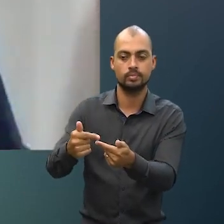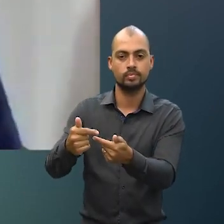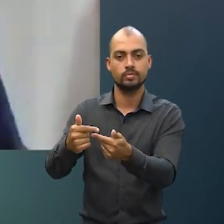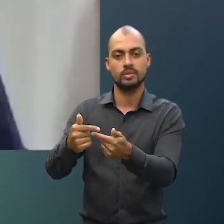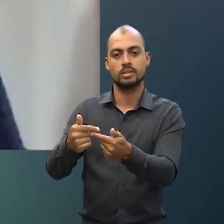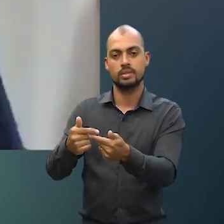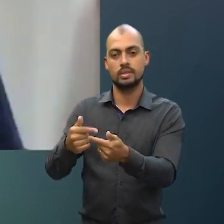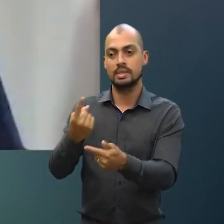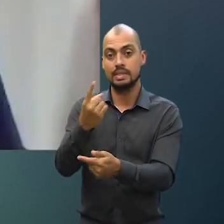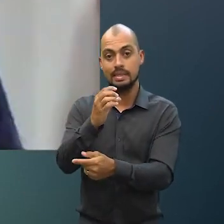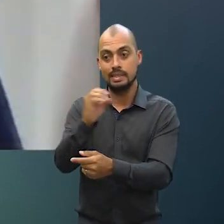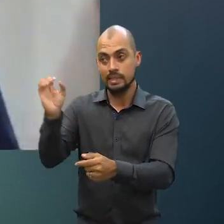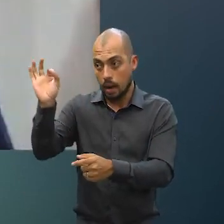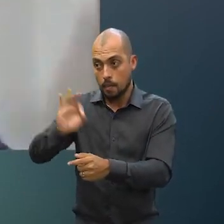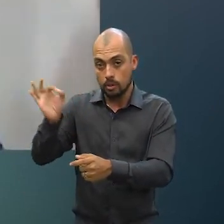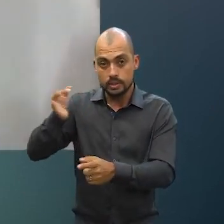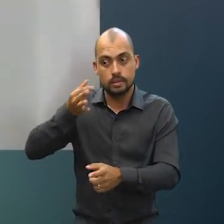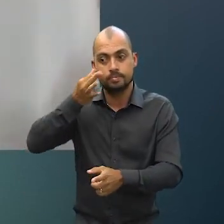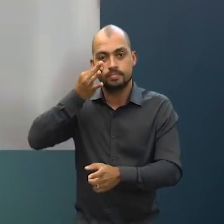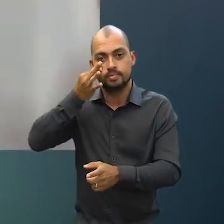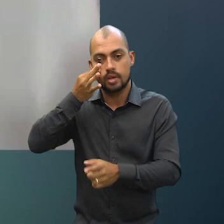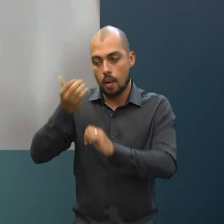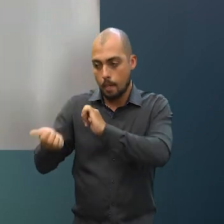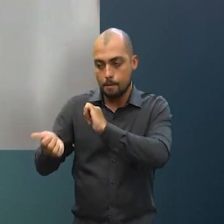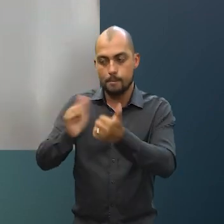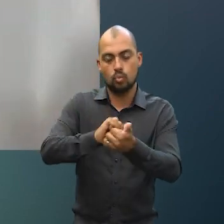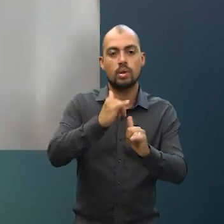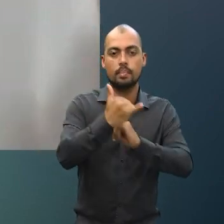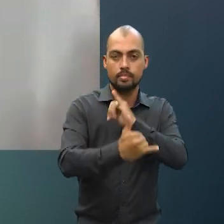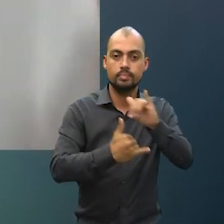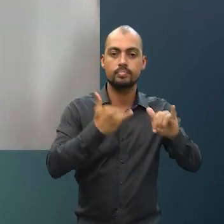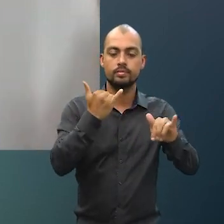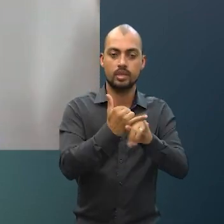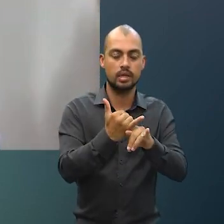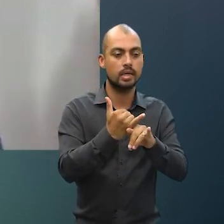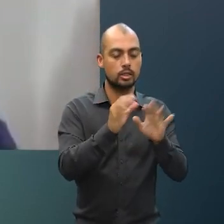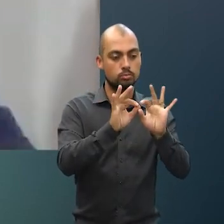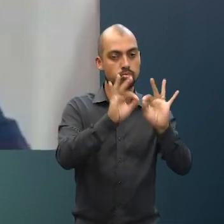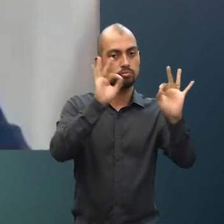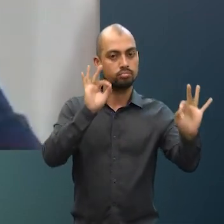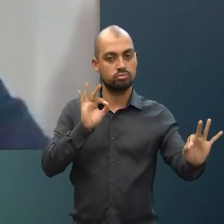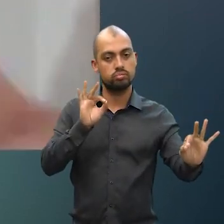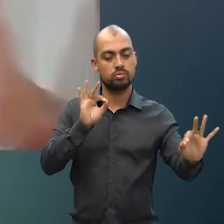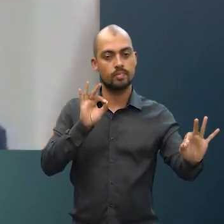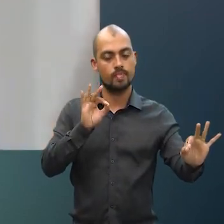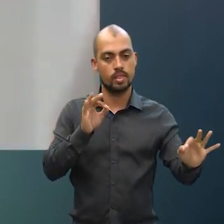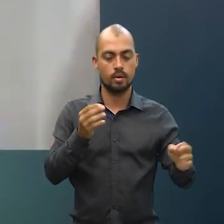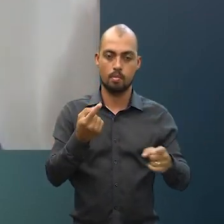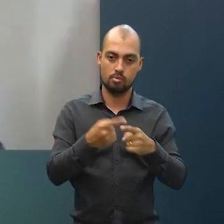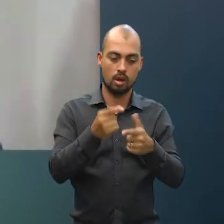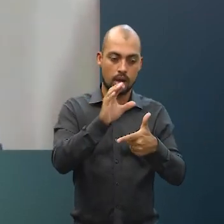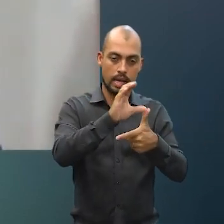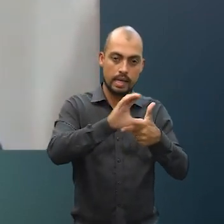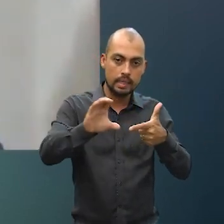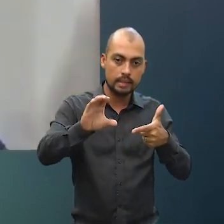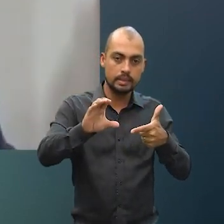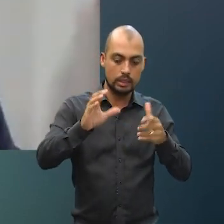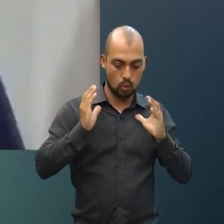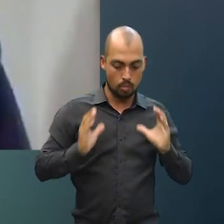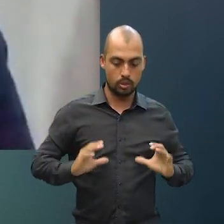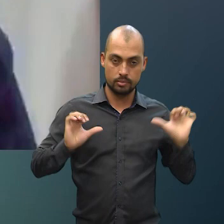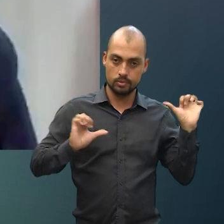negócio 100% presencial, adaptar também para esse contexto, né, de crise, de mudança de